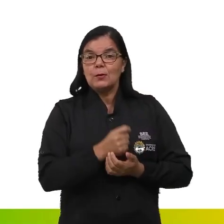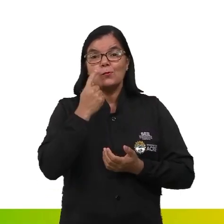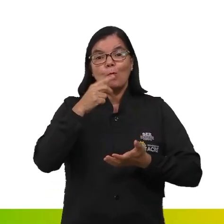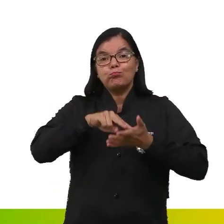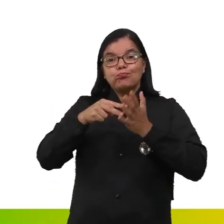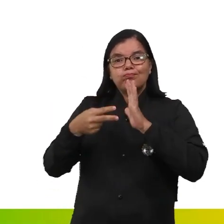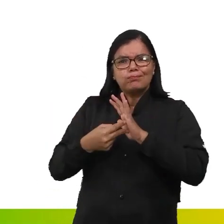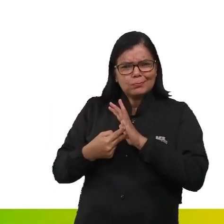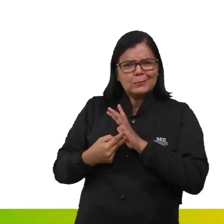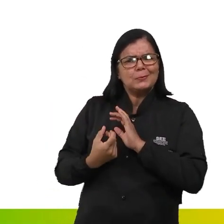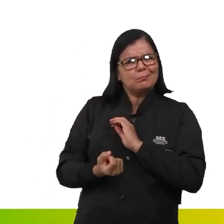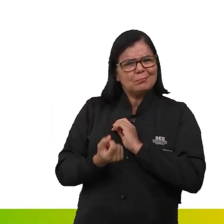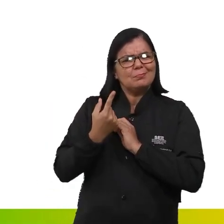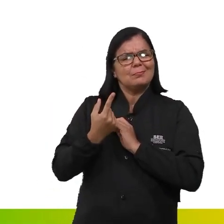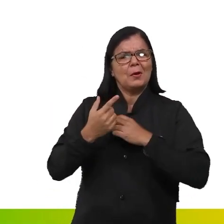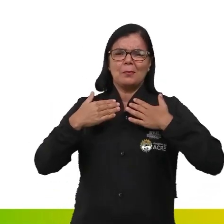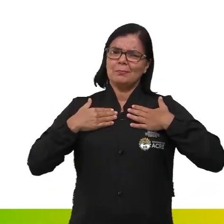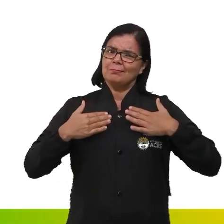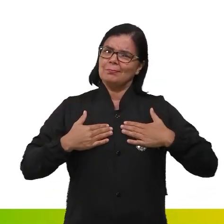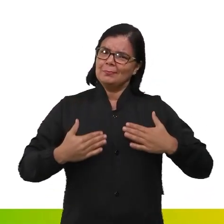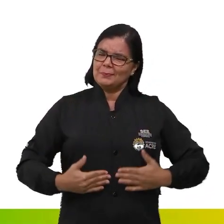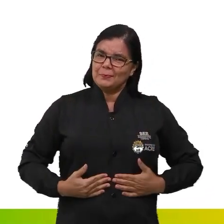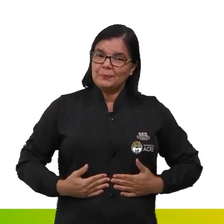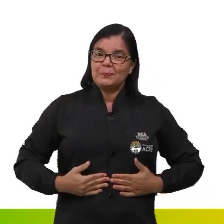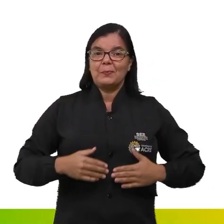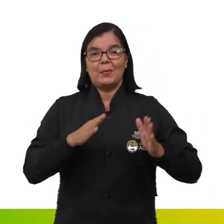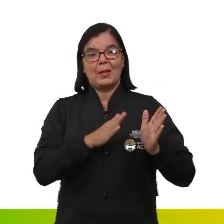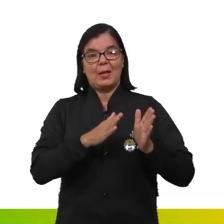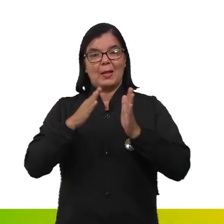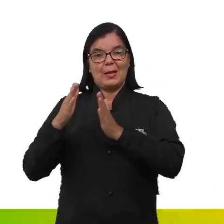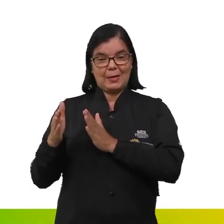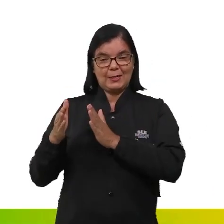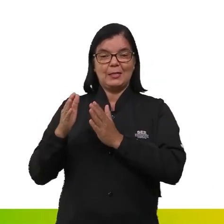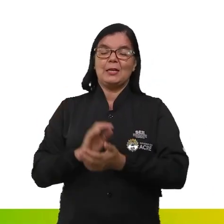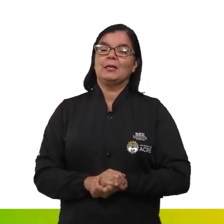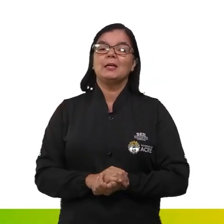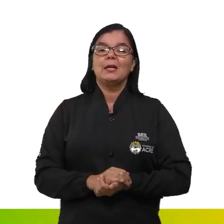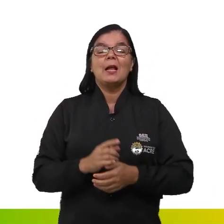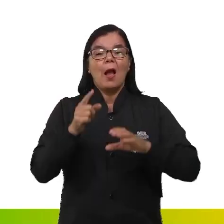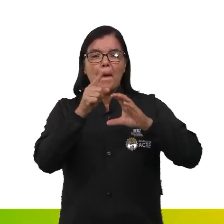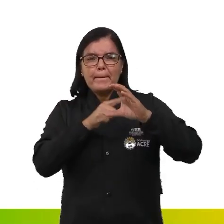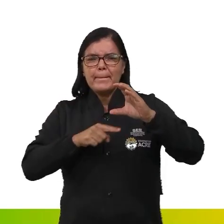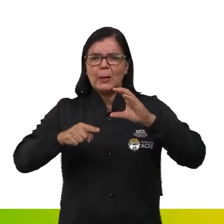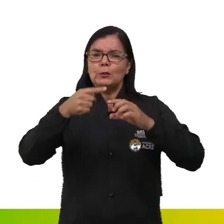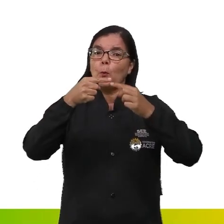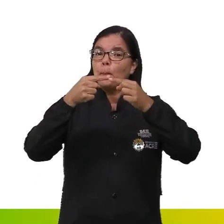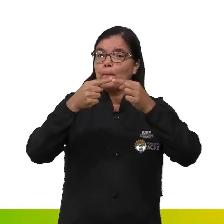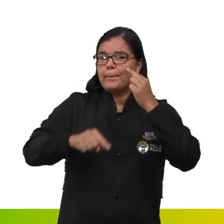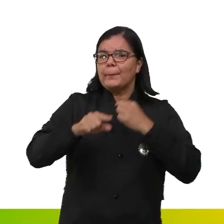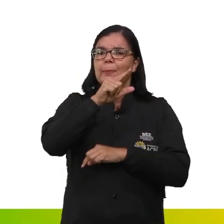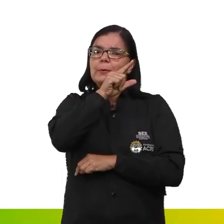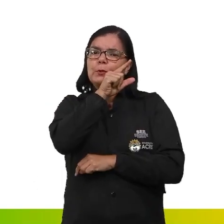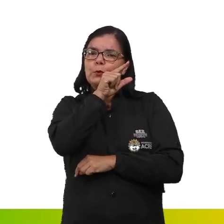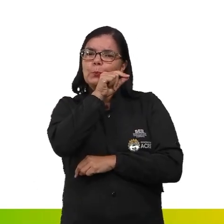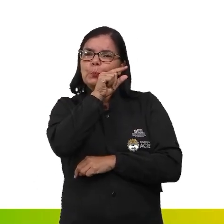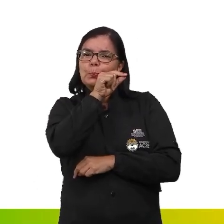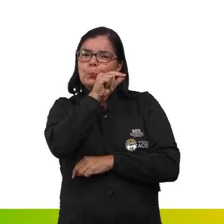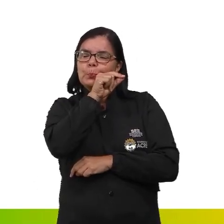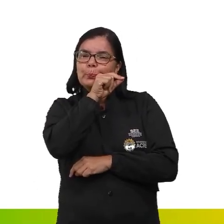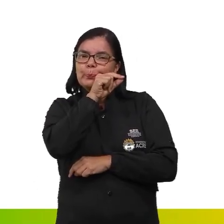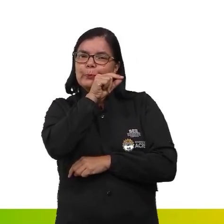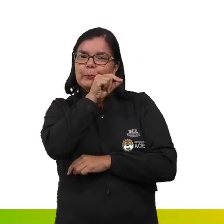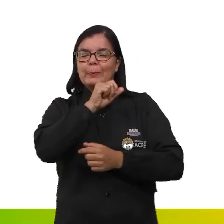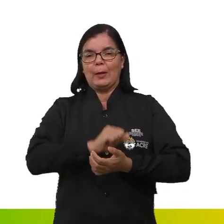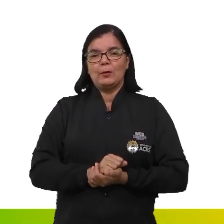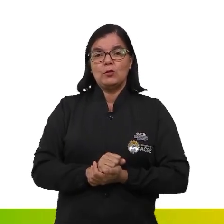sentido meio irônico nessa construção. E olha ali a ironia aparecendo apenas aí no recurso